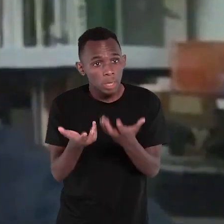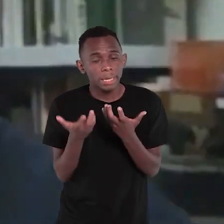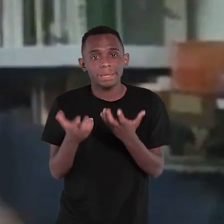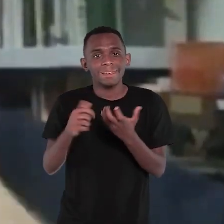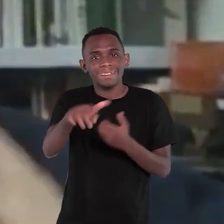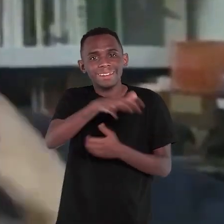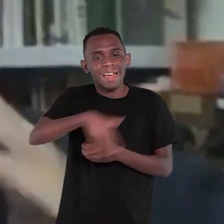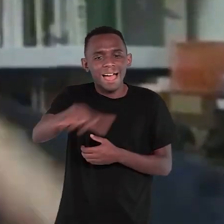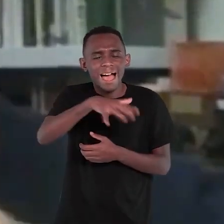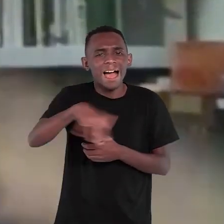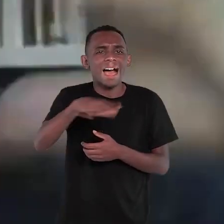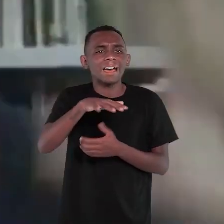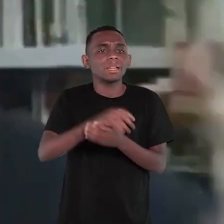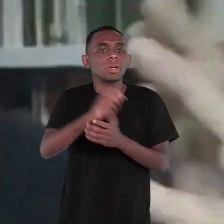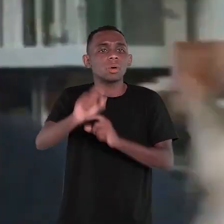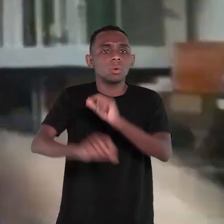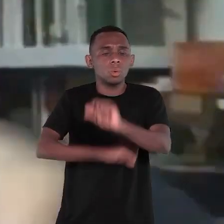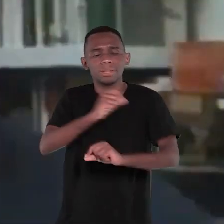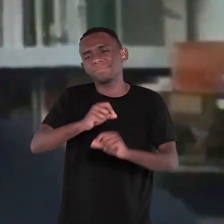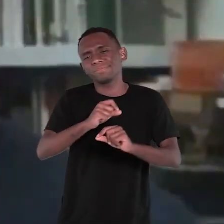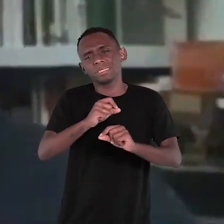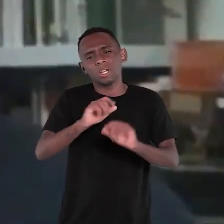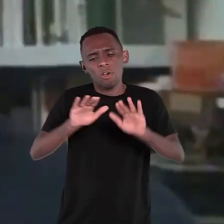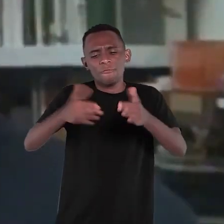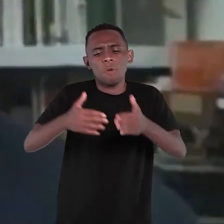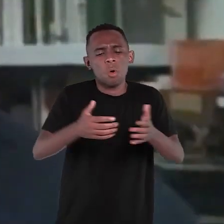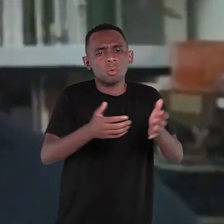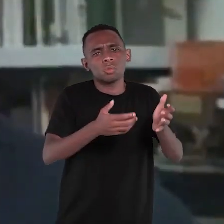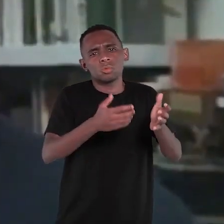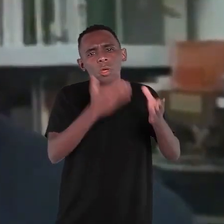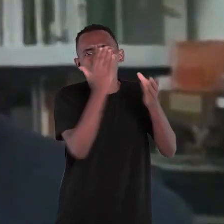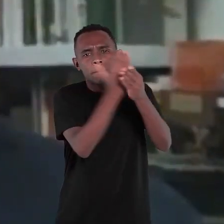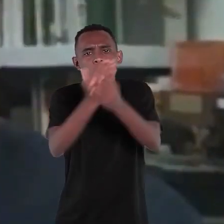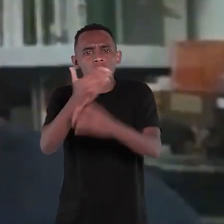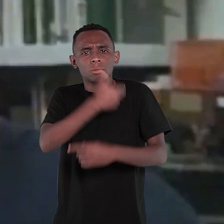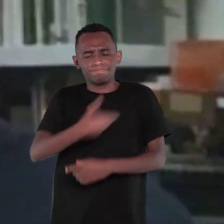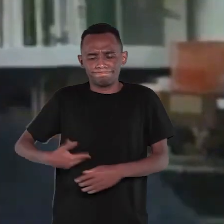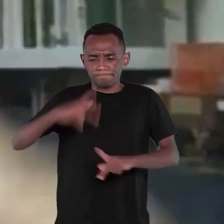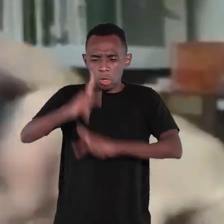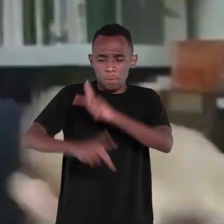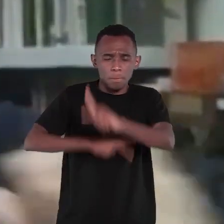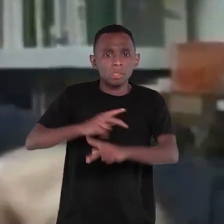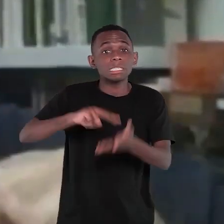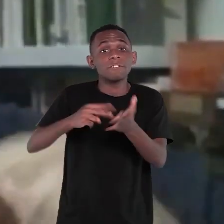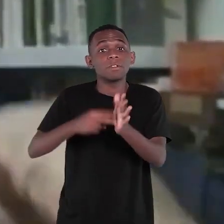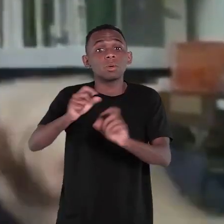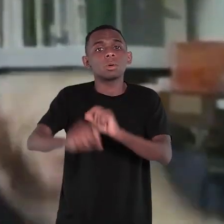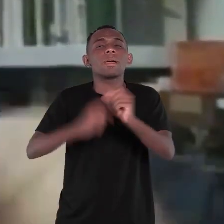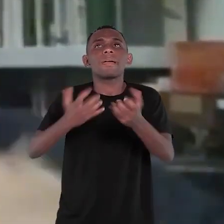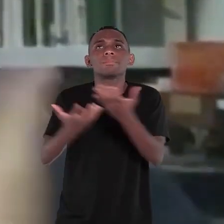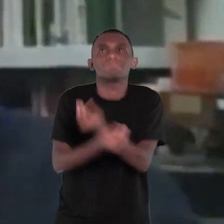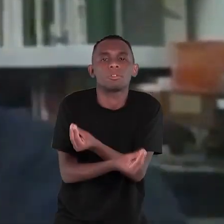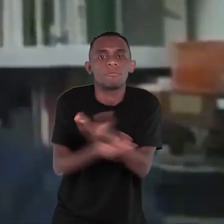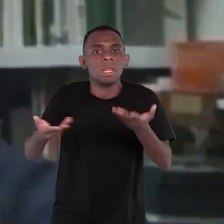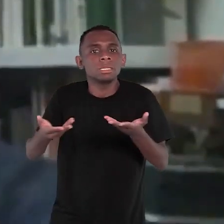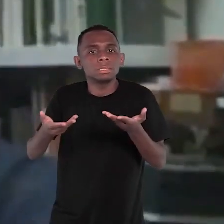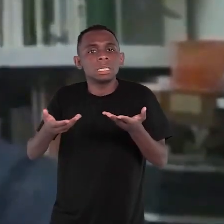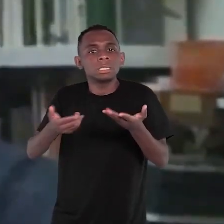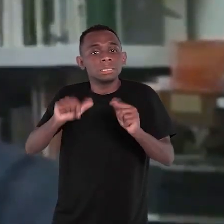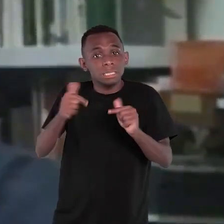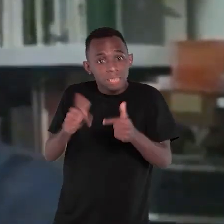que surja dentro de um ecossistema de biblioteca pública. O que significa? Significa que a gente quer oferecer